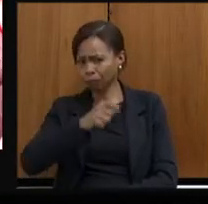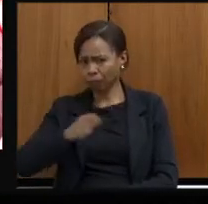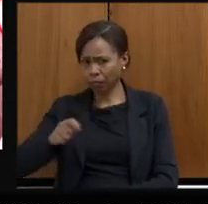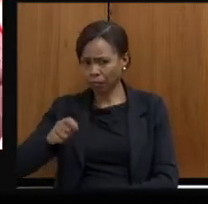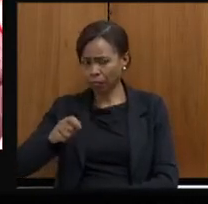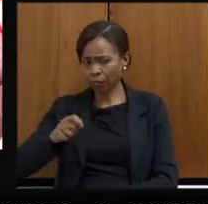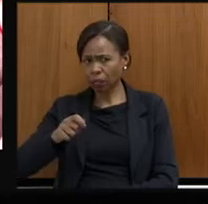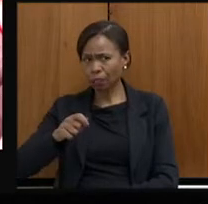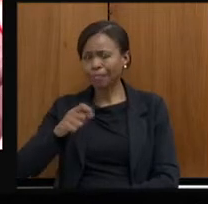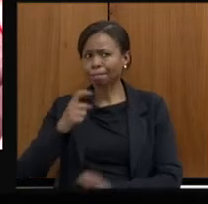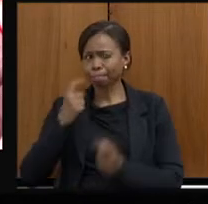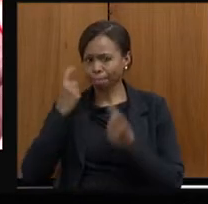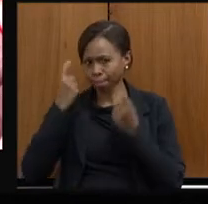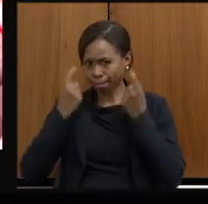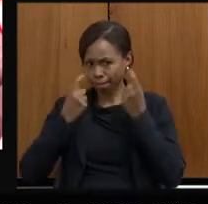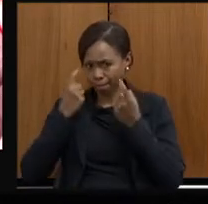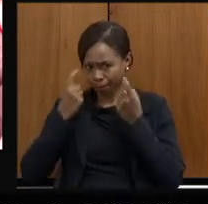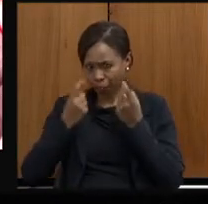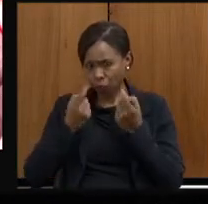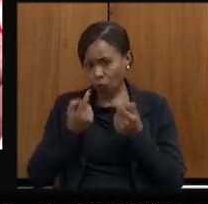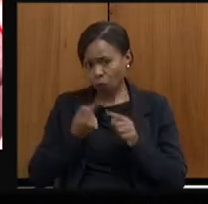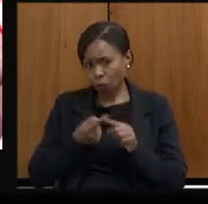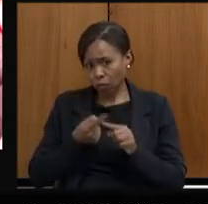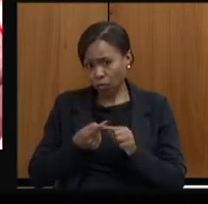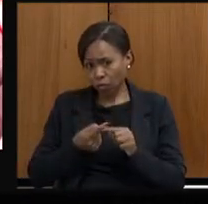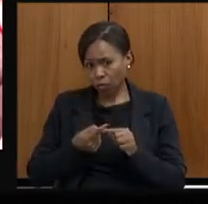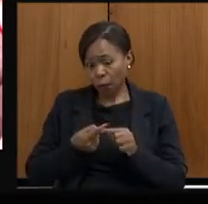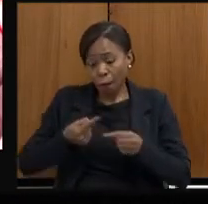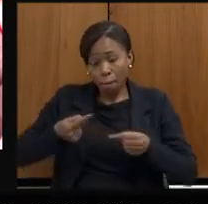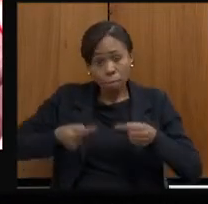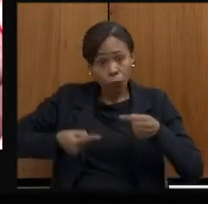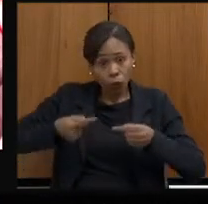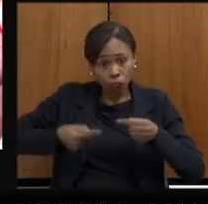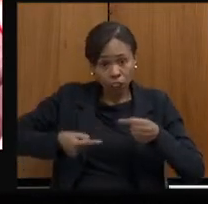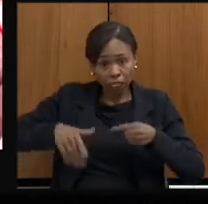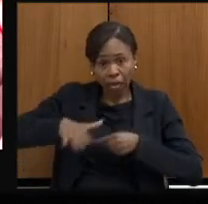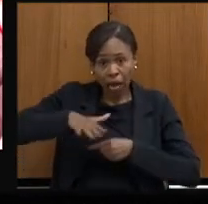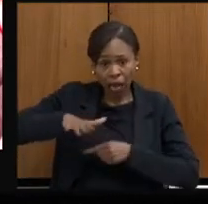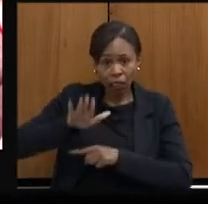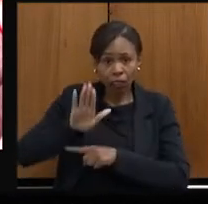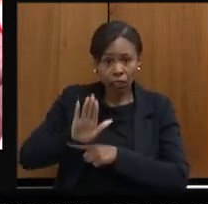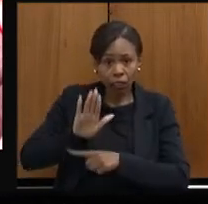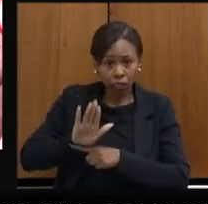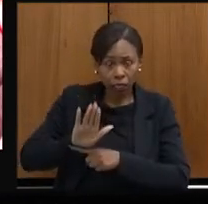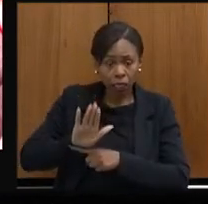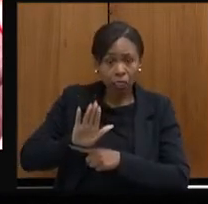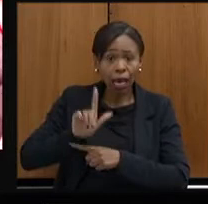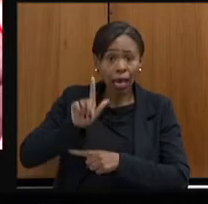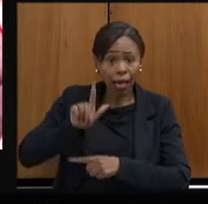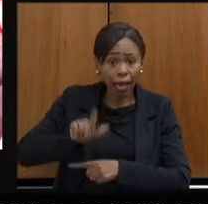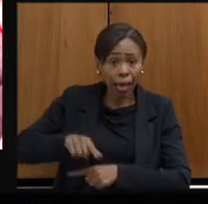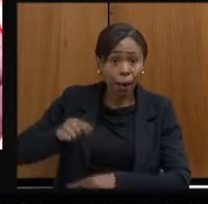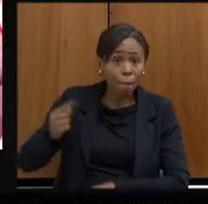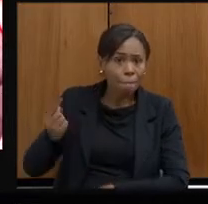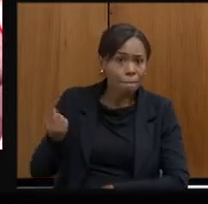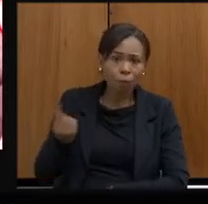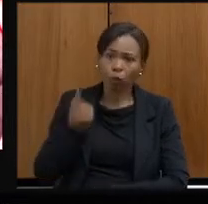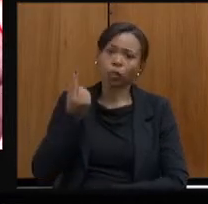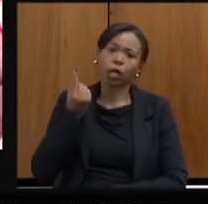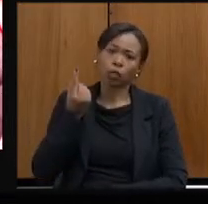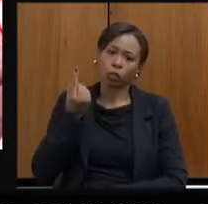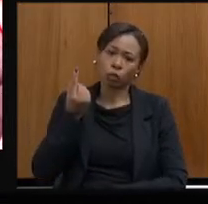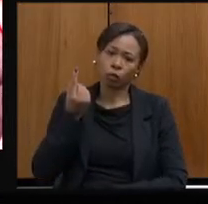preocupação, nós sabemos que política de assistência é prioridade e a base de todas as outras políticas sociais que